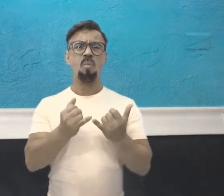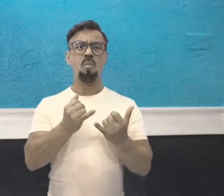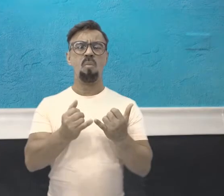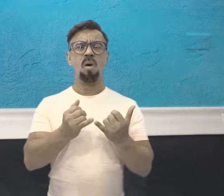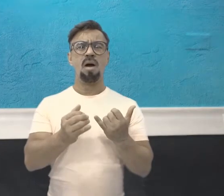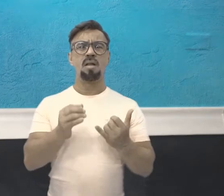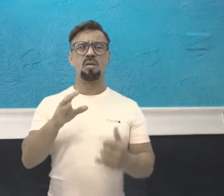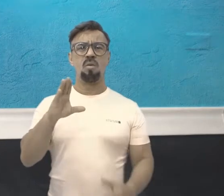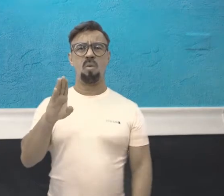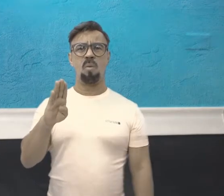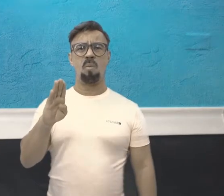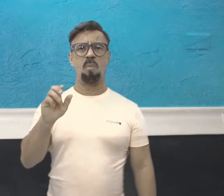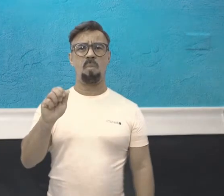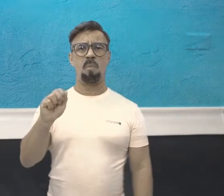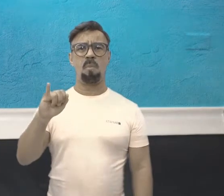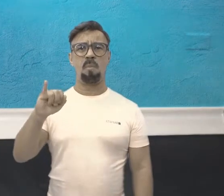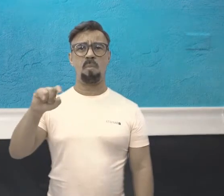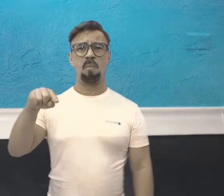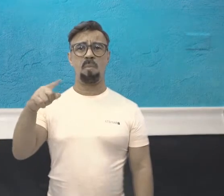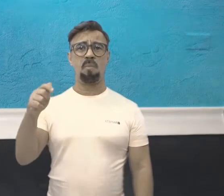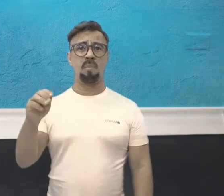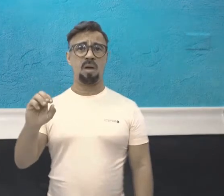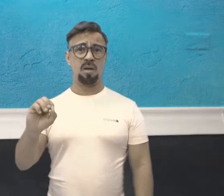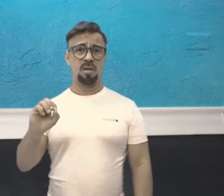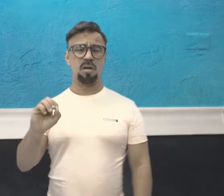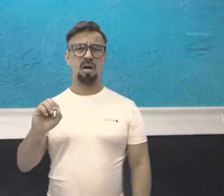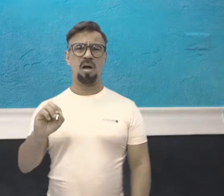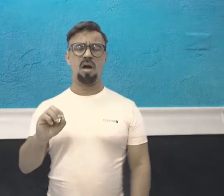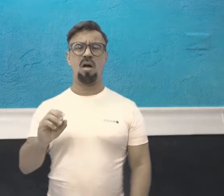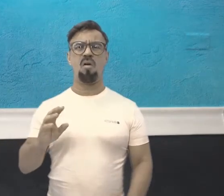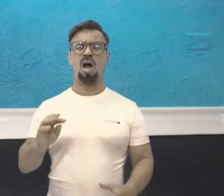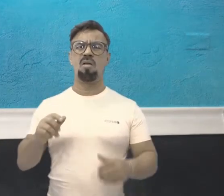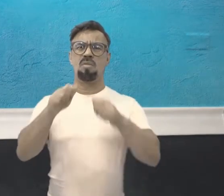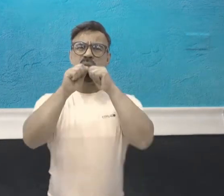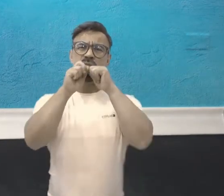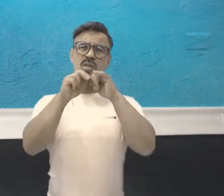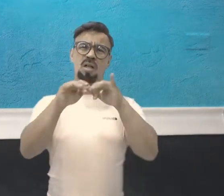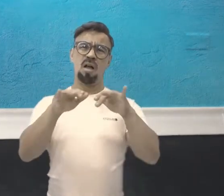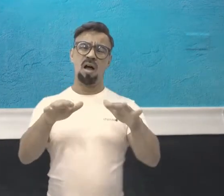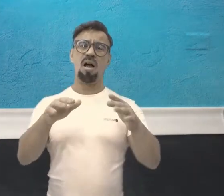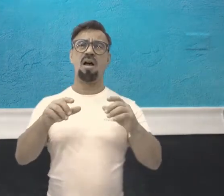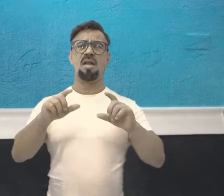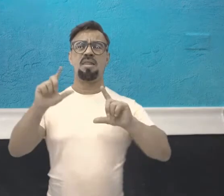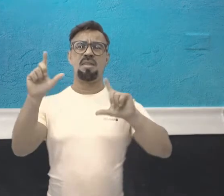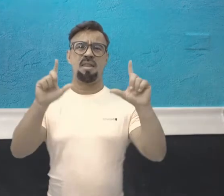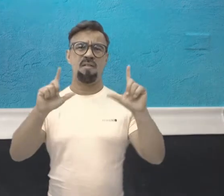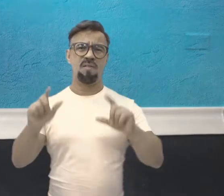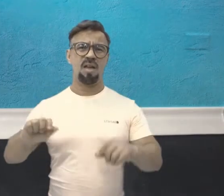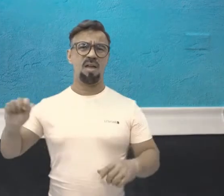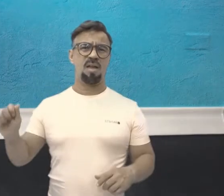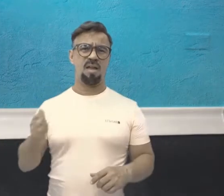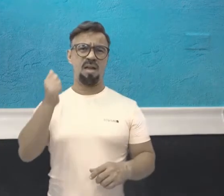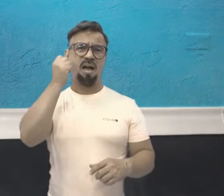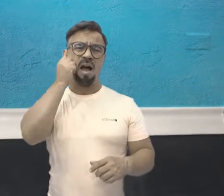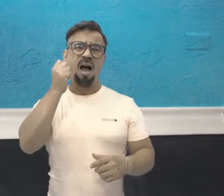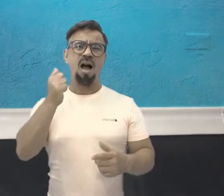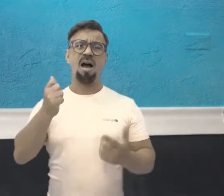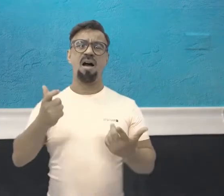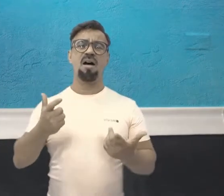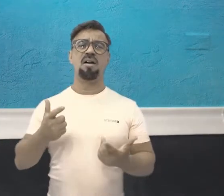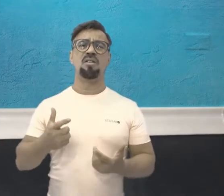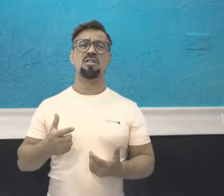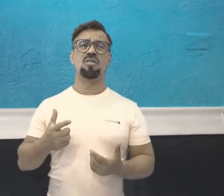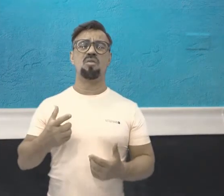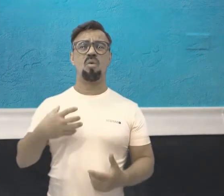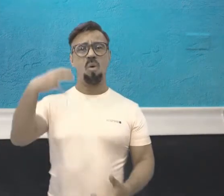baião e aí ele se tornou também conhecido em vários lugares em TV radius através do